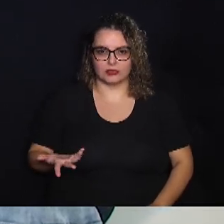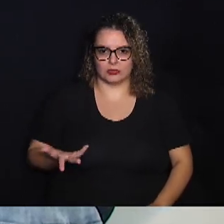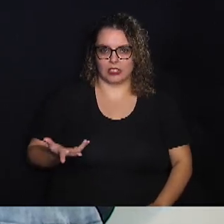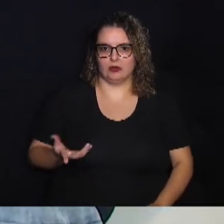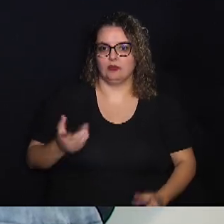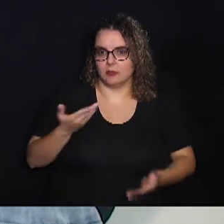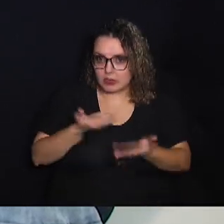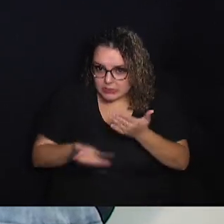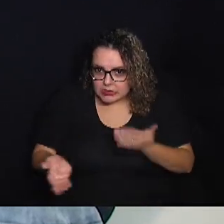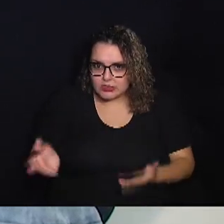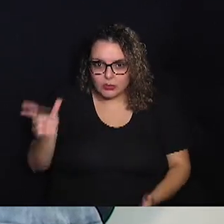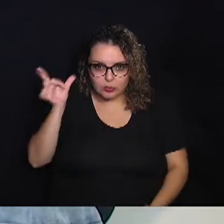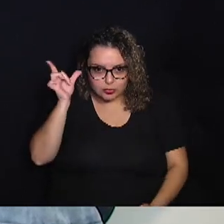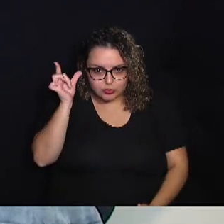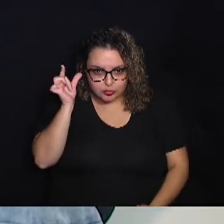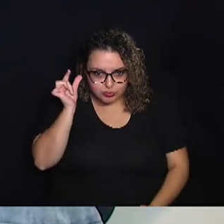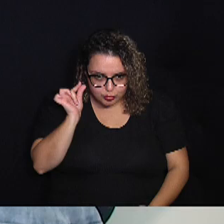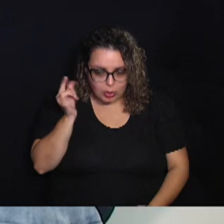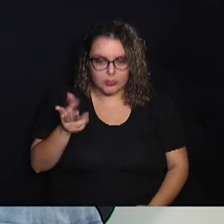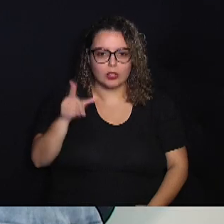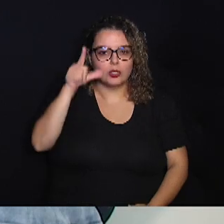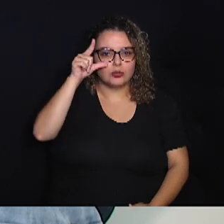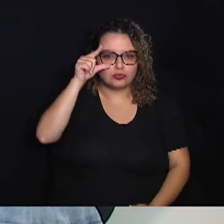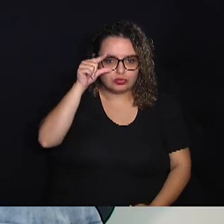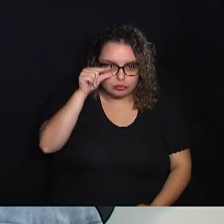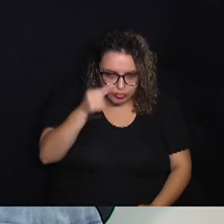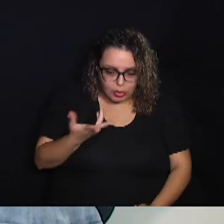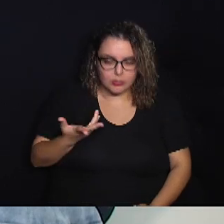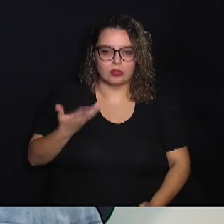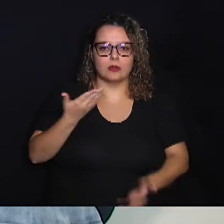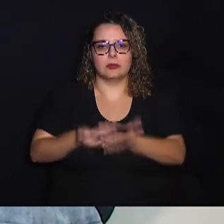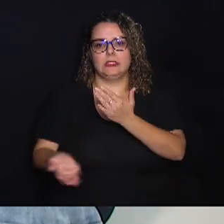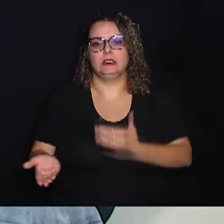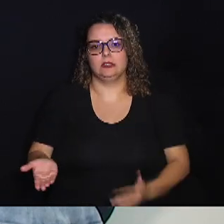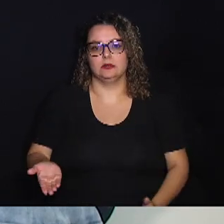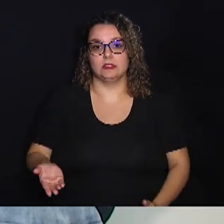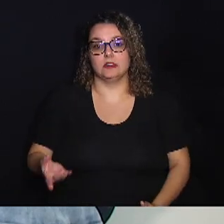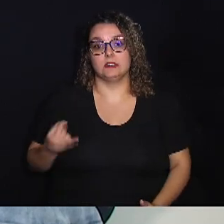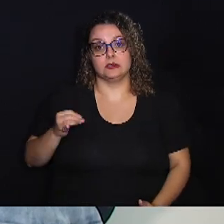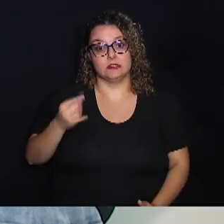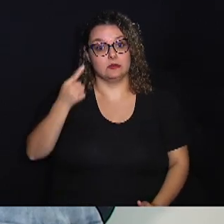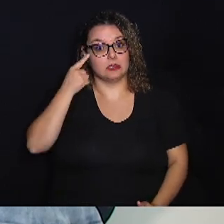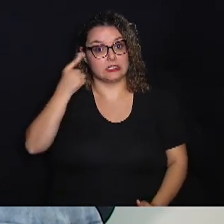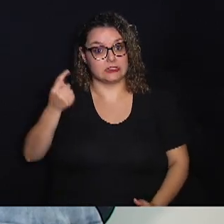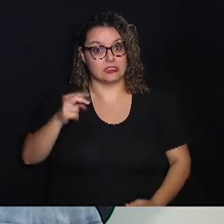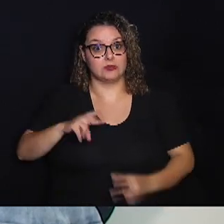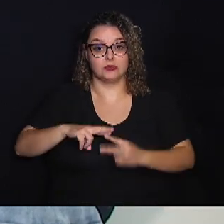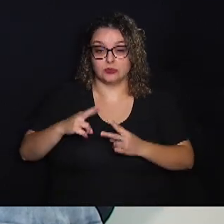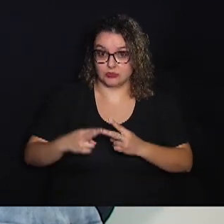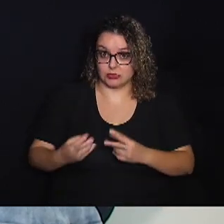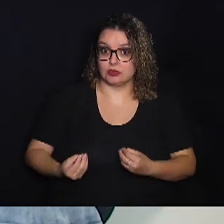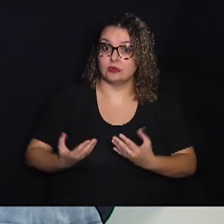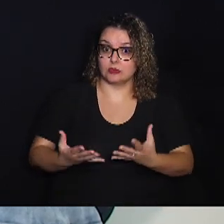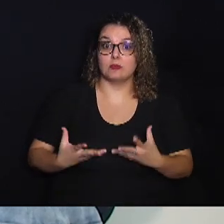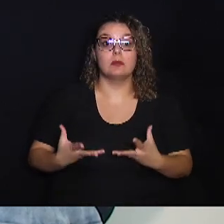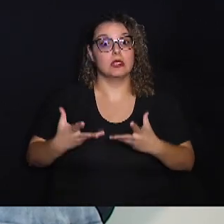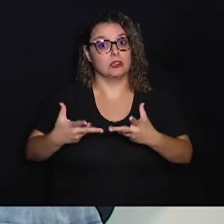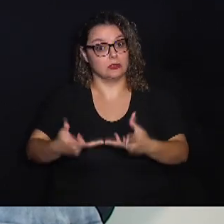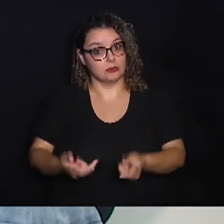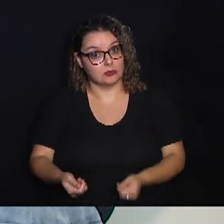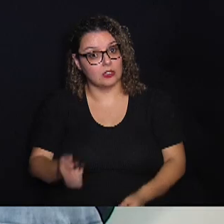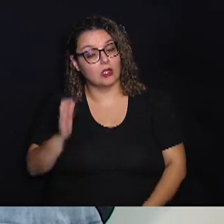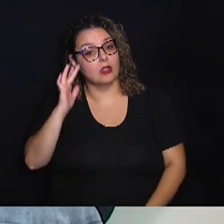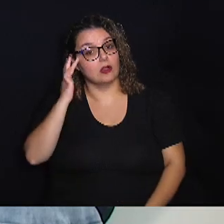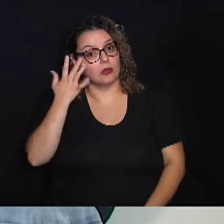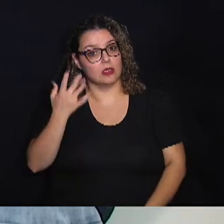pensasse nas possibilidades, né, desses recursos que a gente tem, que fossem para todos, eu acho que a